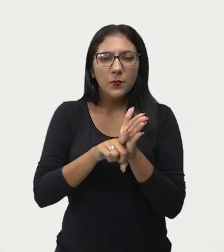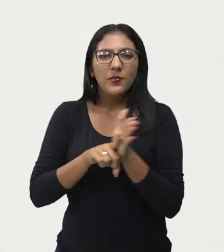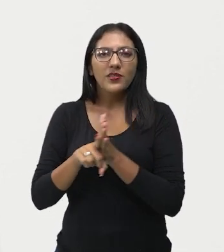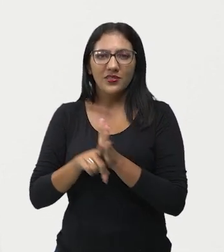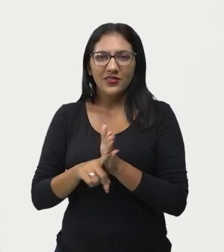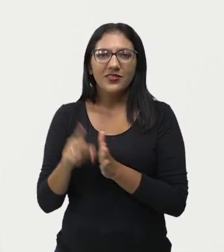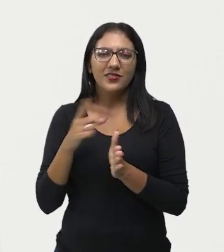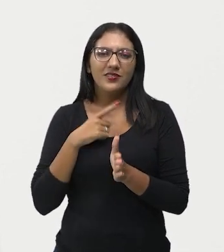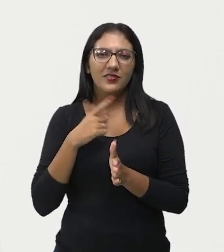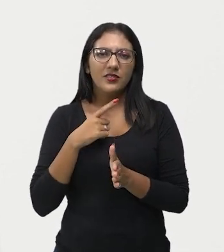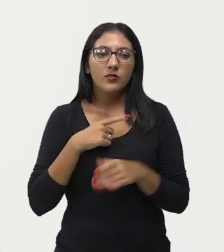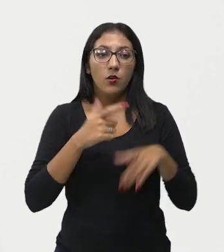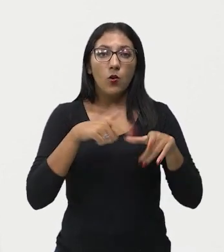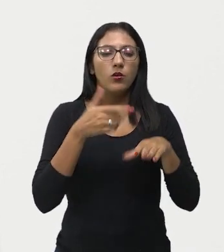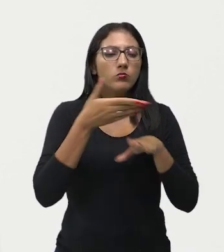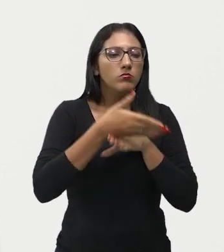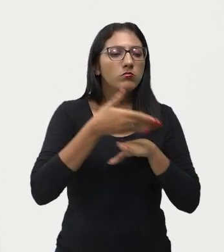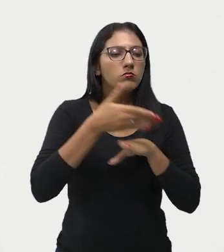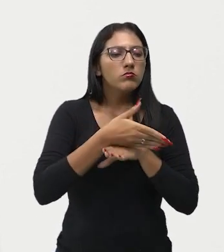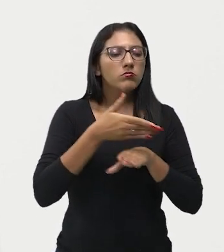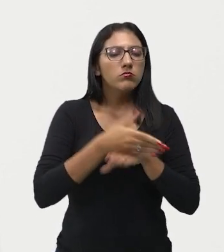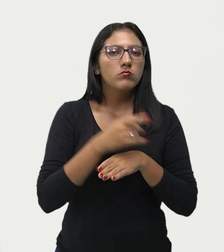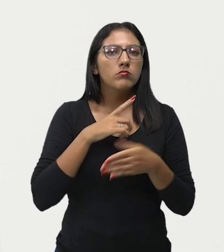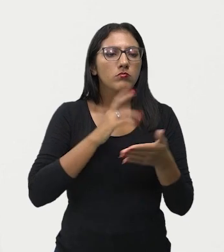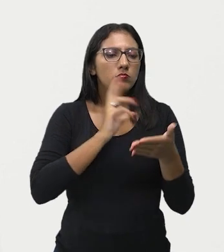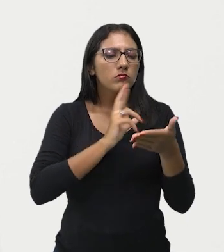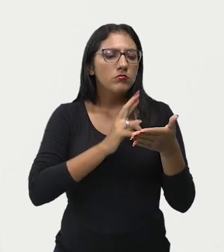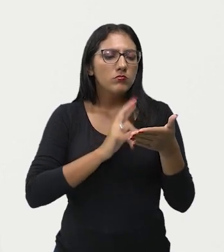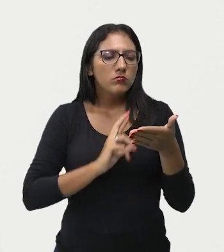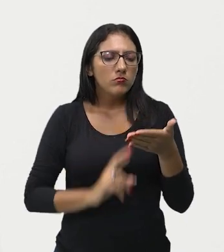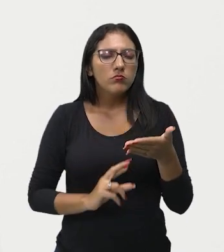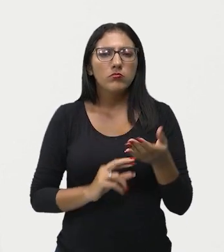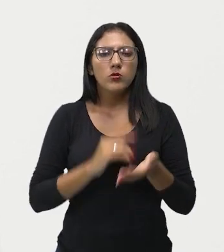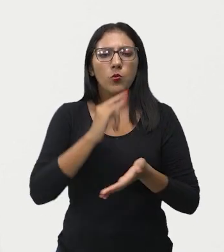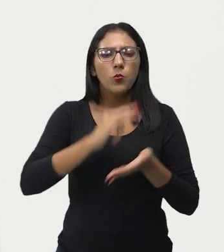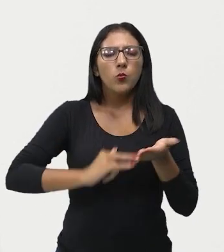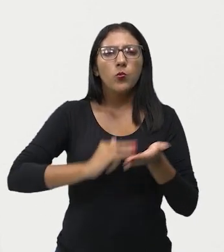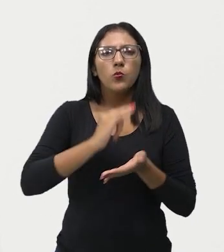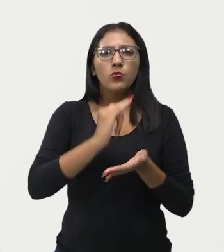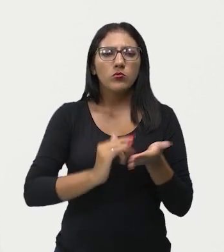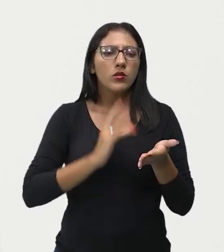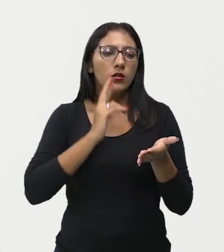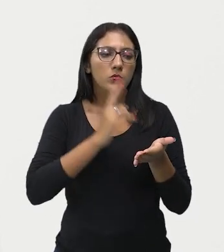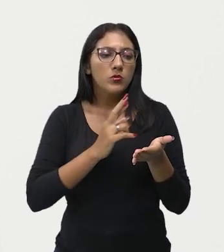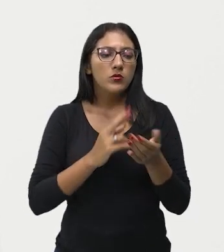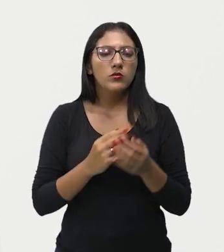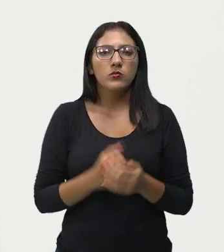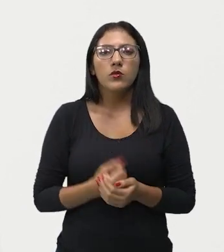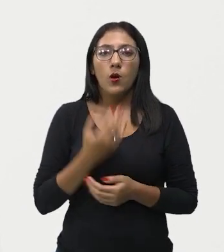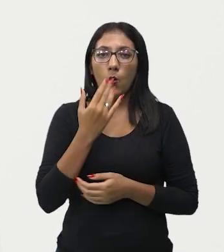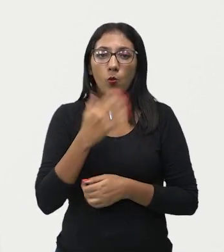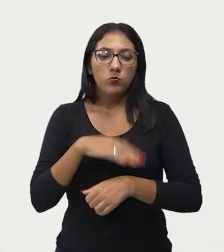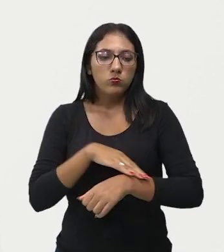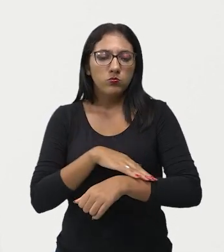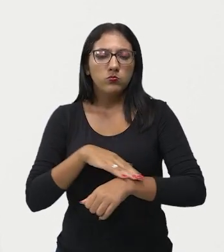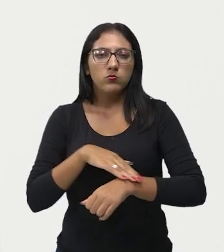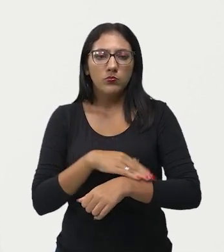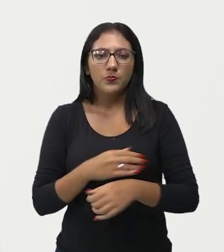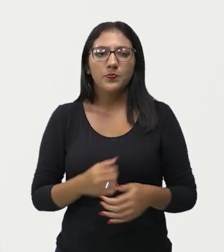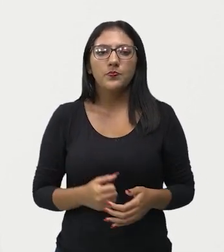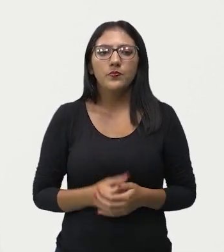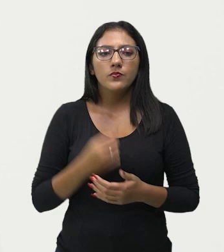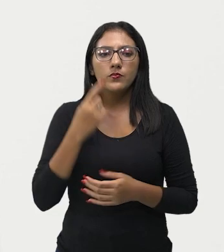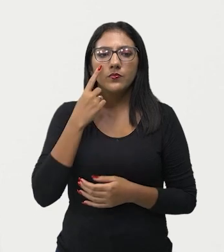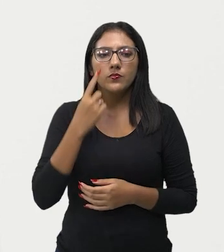que foram candidatos lá na agência de emprego, responderam na sua autodeclaração como sendo negros. Primeira ideia, são quais